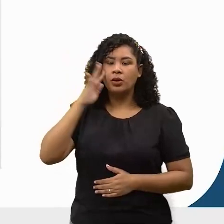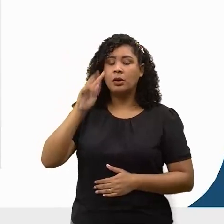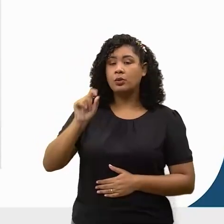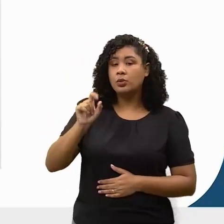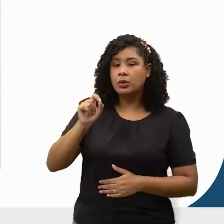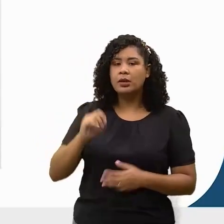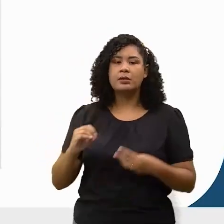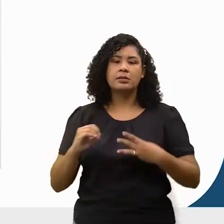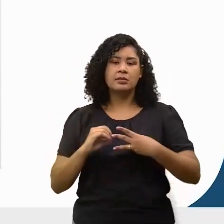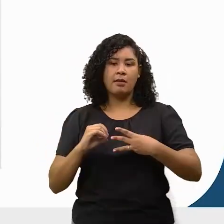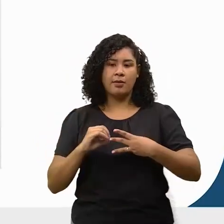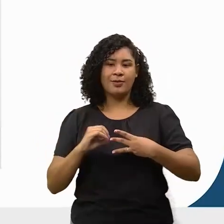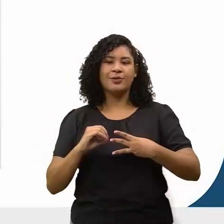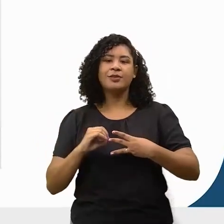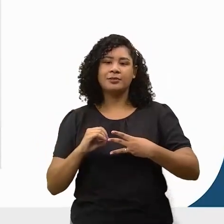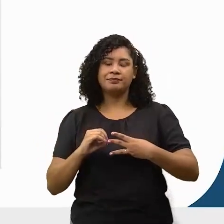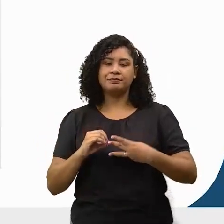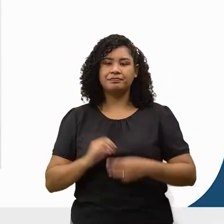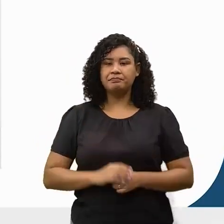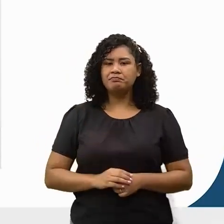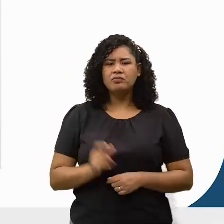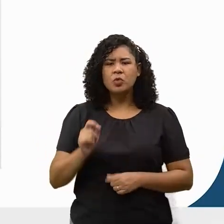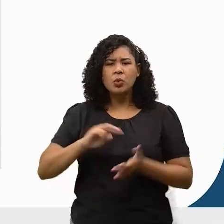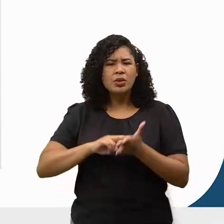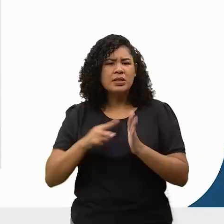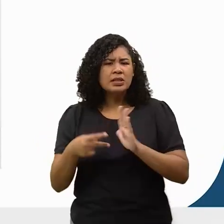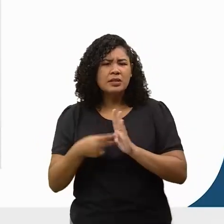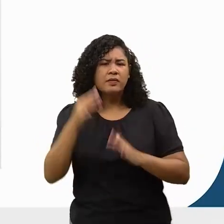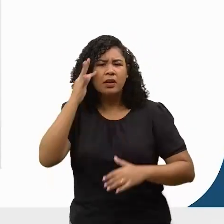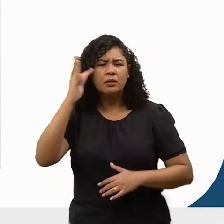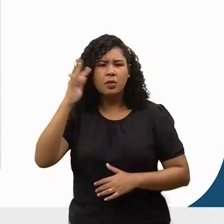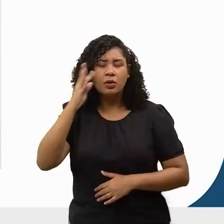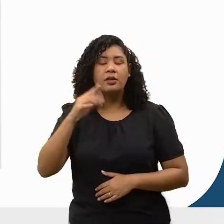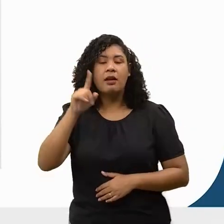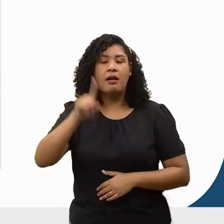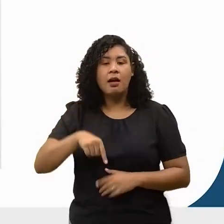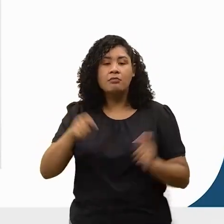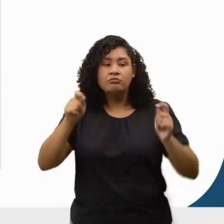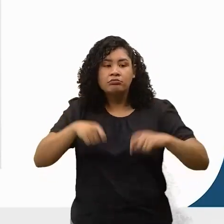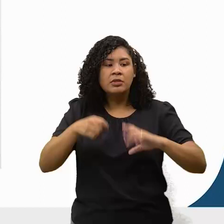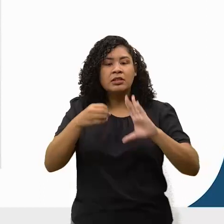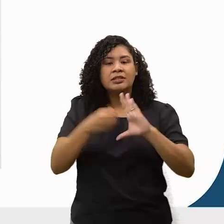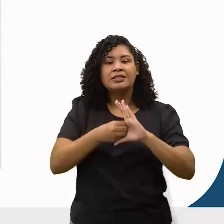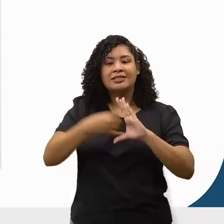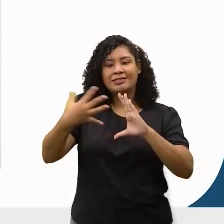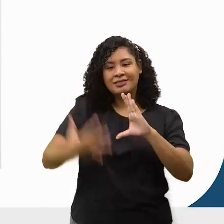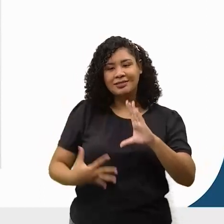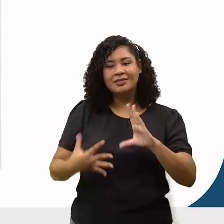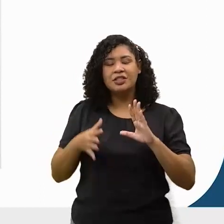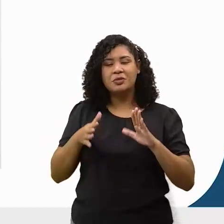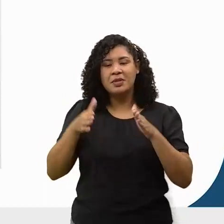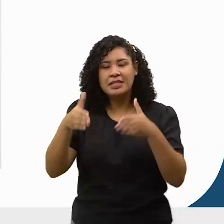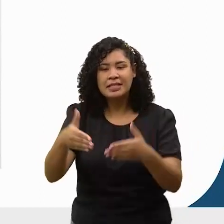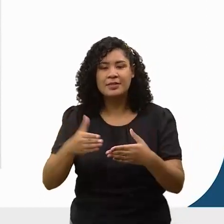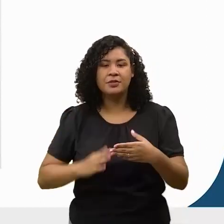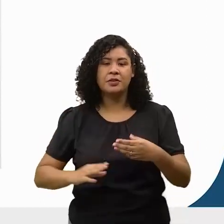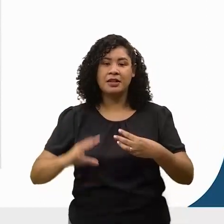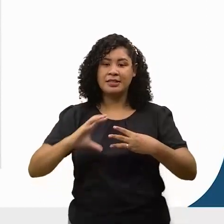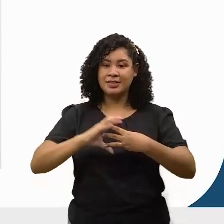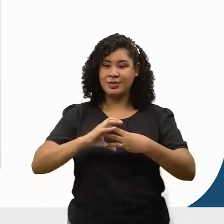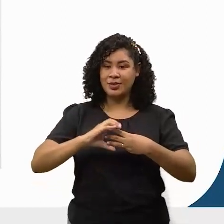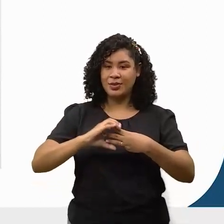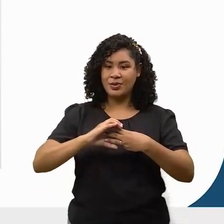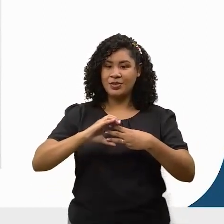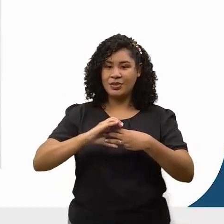celular são princípios que vão nortear o que é a citologia. Por exemplo, é através da